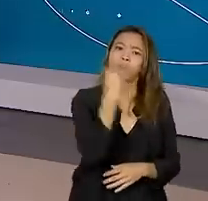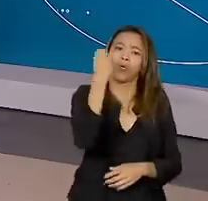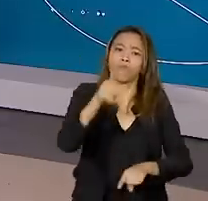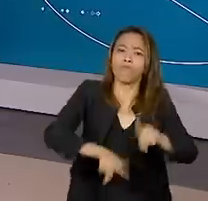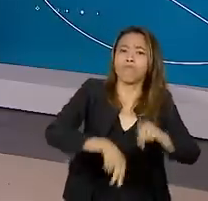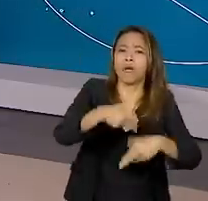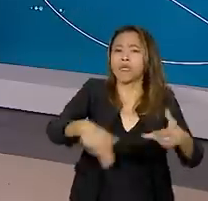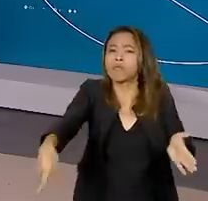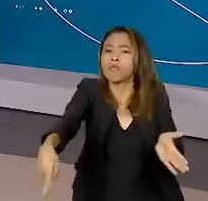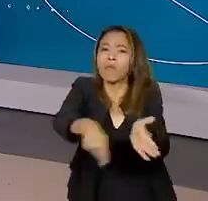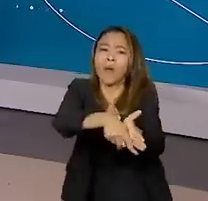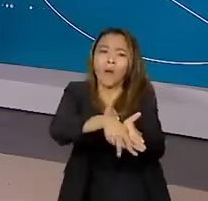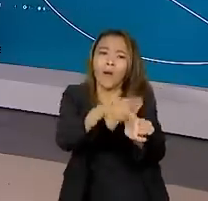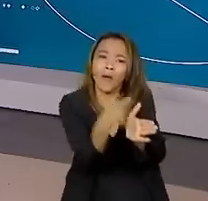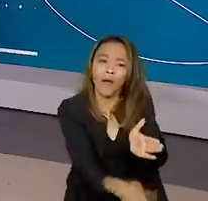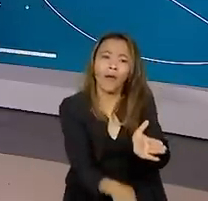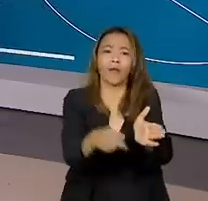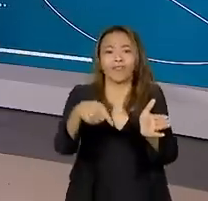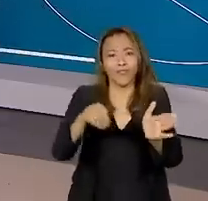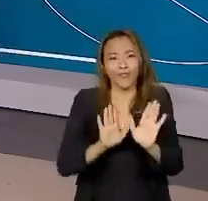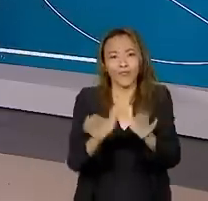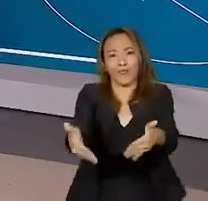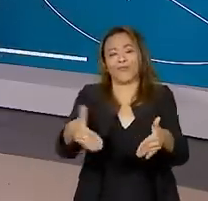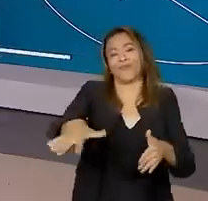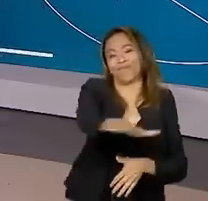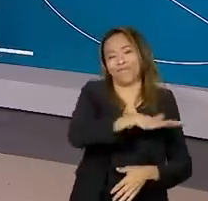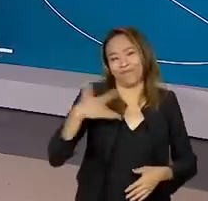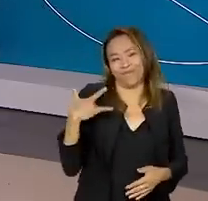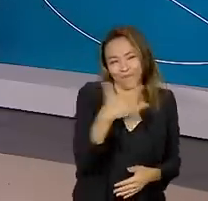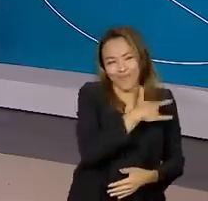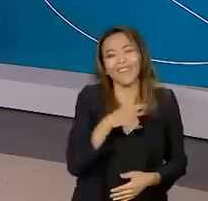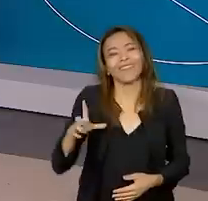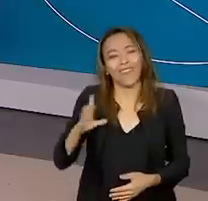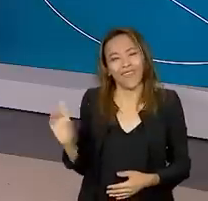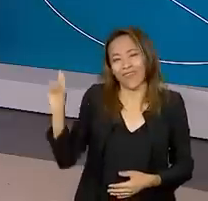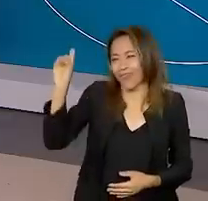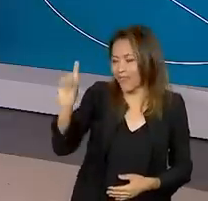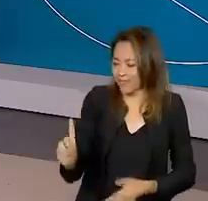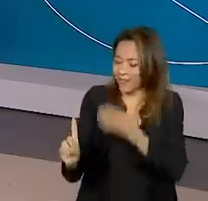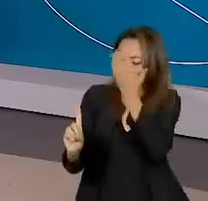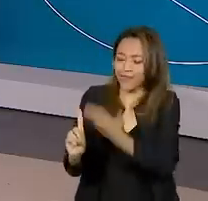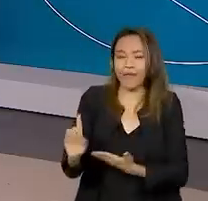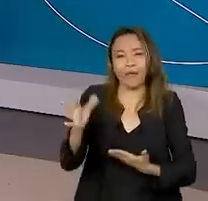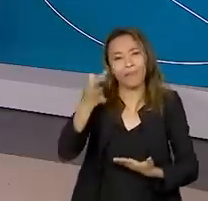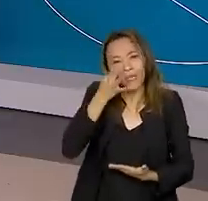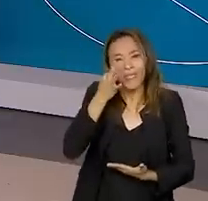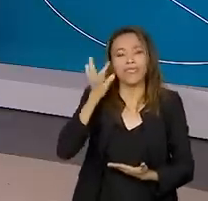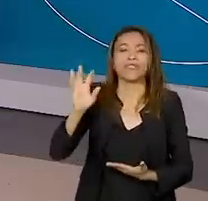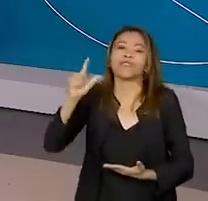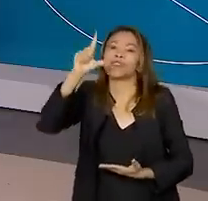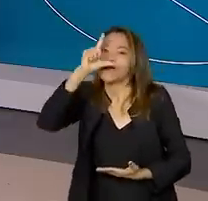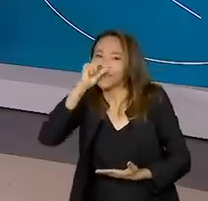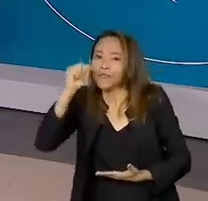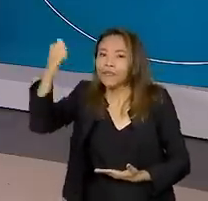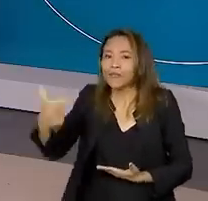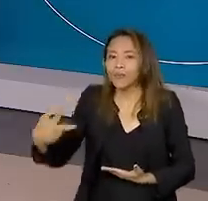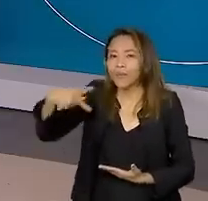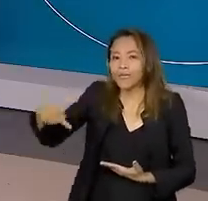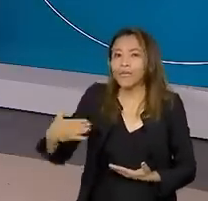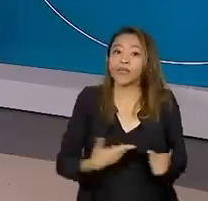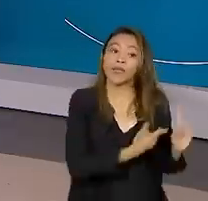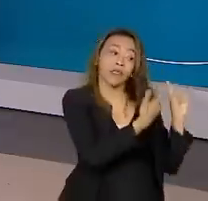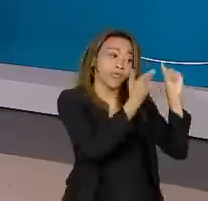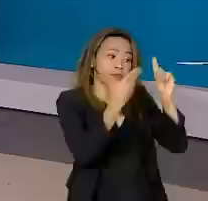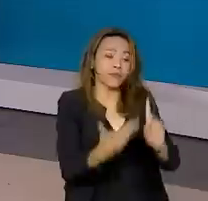insumos essenciais para a saúde. O evento teve a presença do vice-presidente da República, Geraldo Alckmin, também